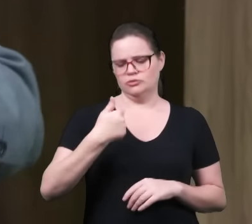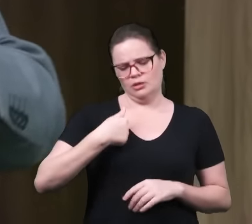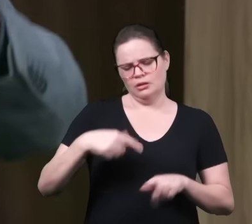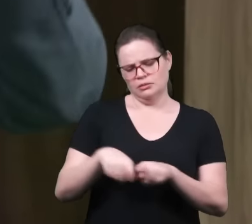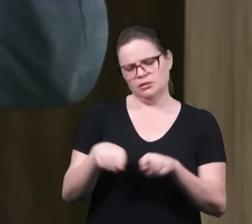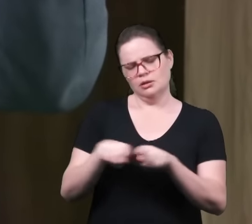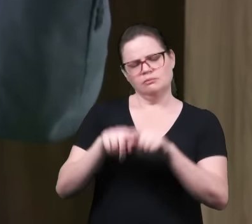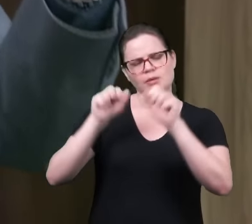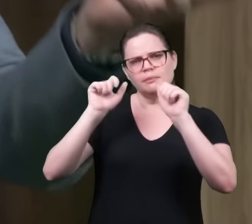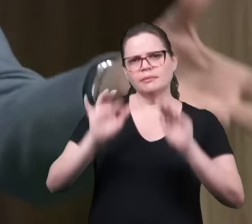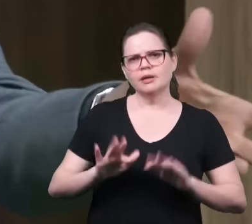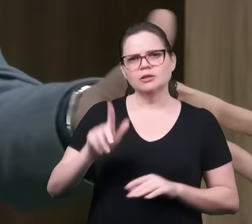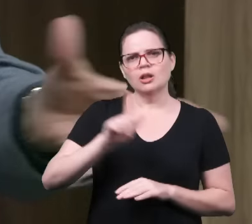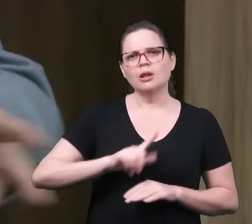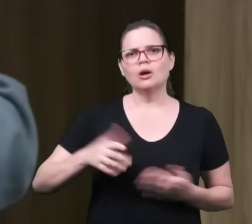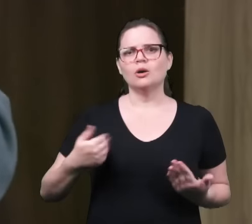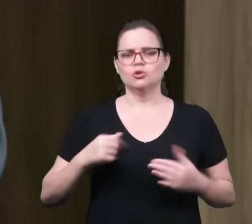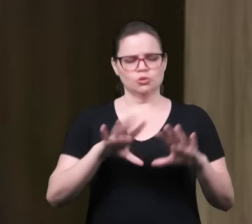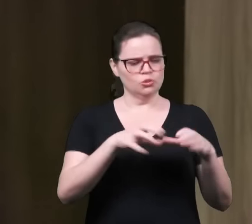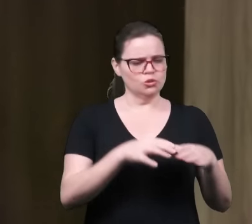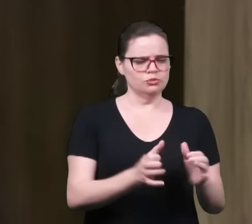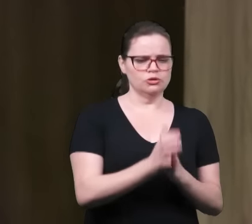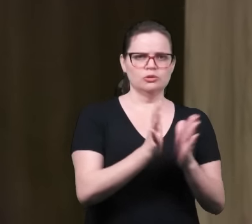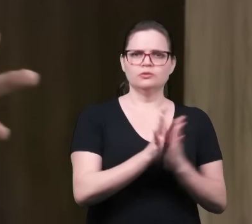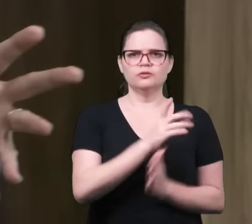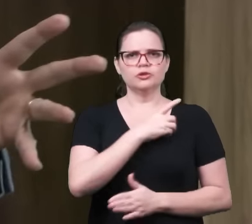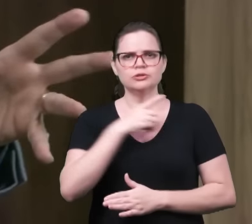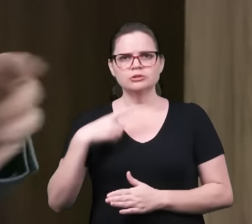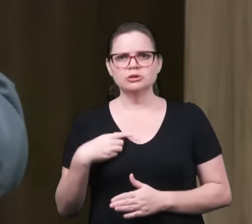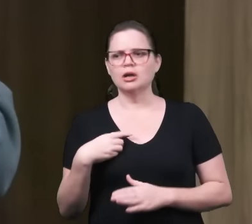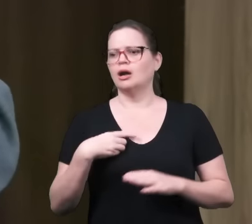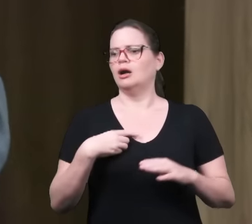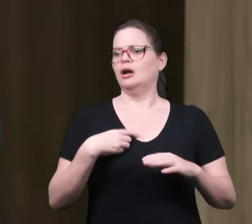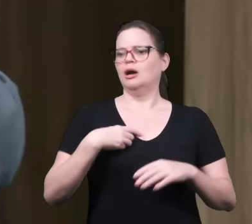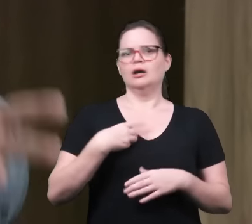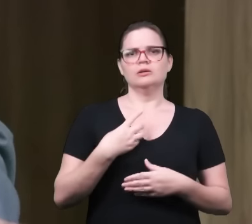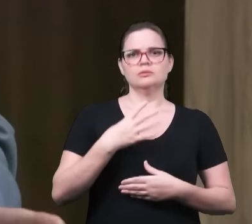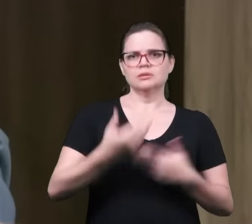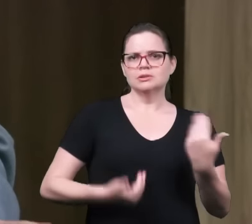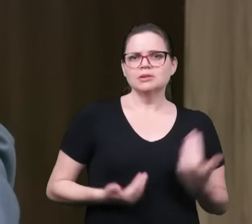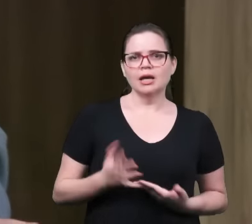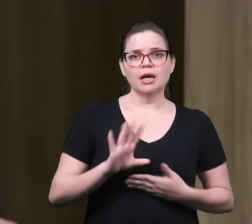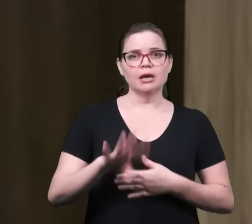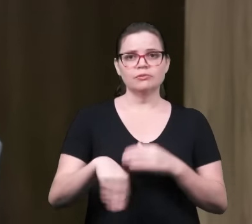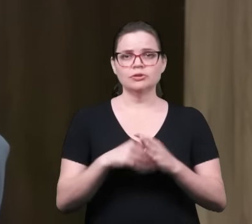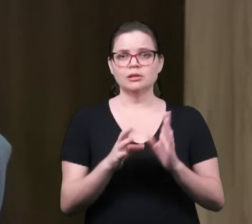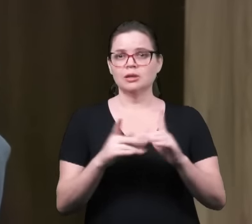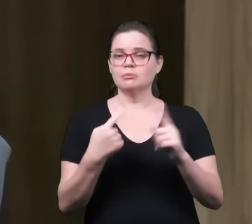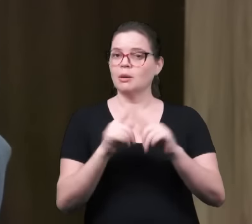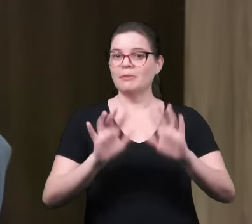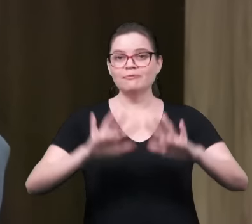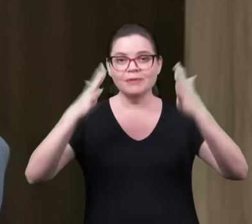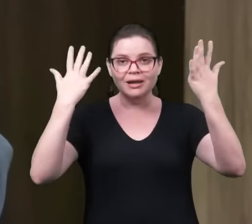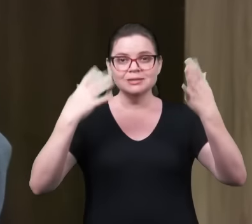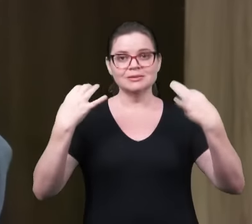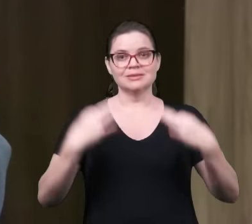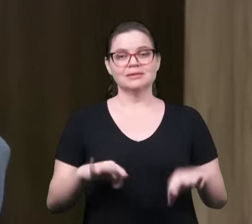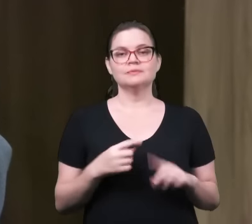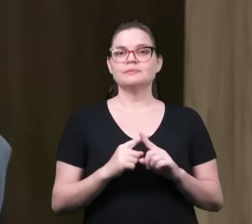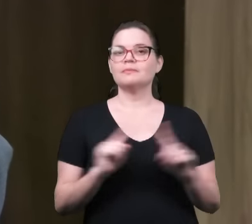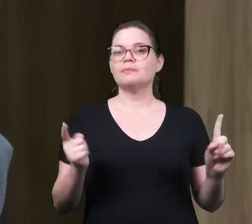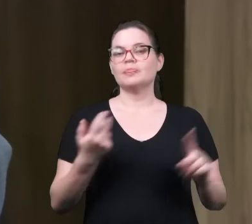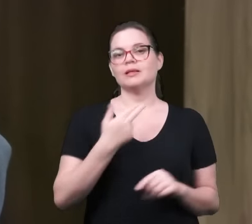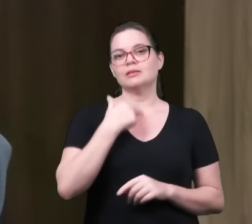também, os irmãos do grupo de louvor, os diáconos, os que são membros, porque é a festa da igreja. Mas nós não